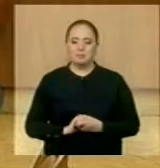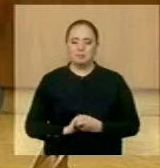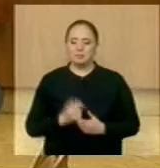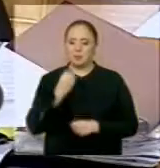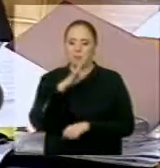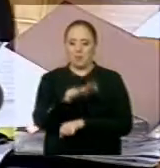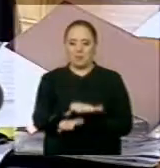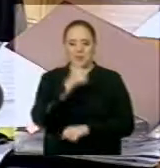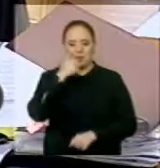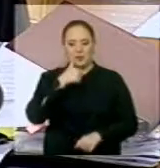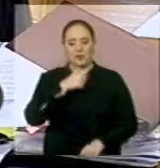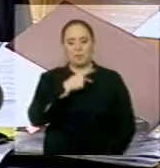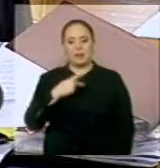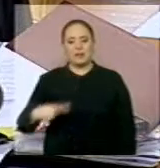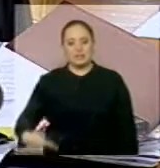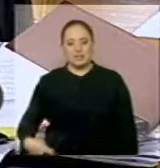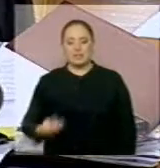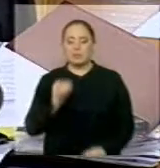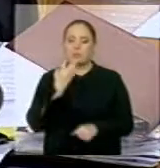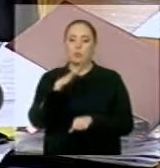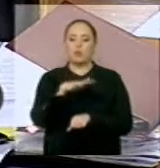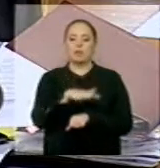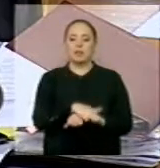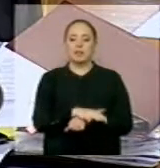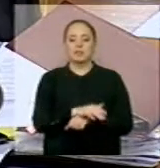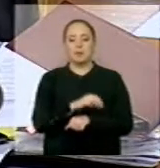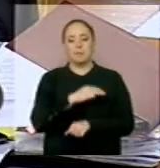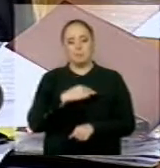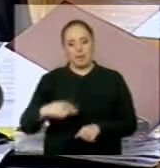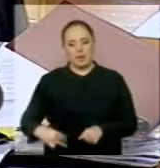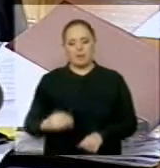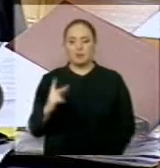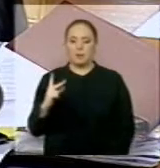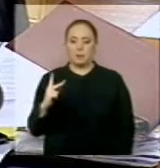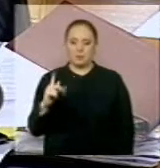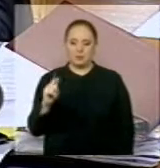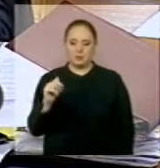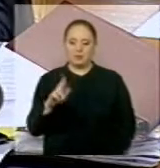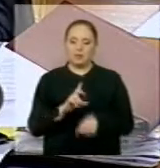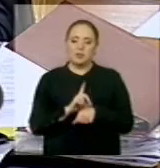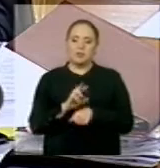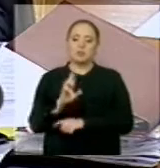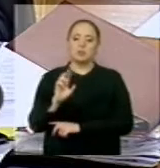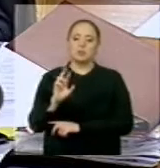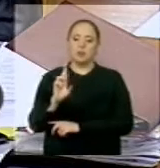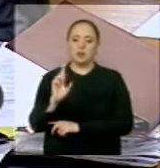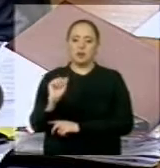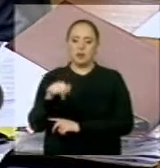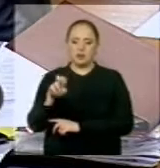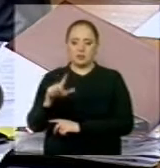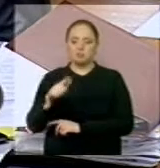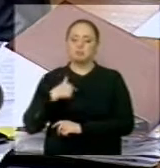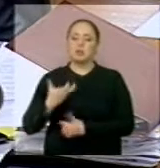Boa tarde, ministra Rosa. Isso, procuradora-geral, doutora Raquel Todd, quero